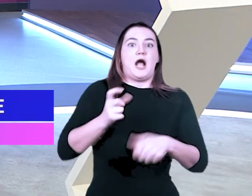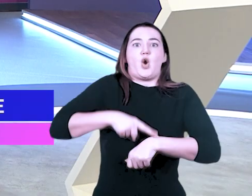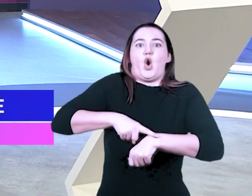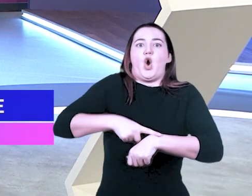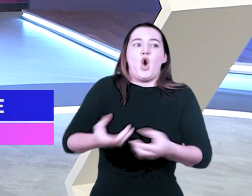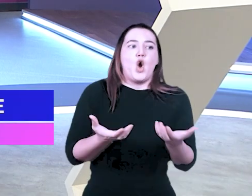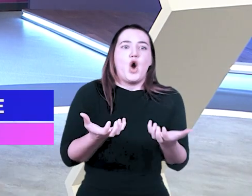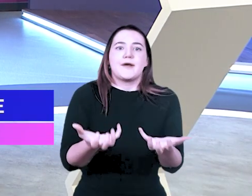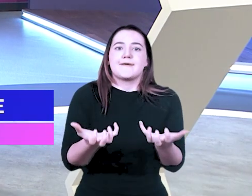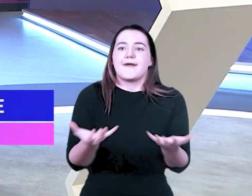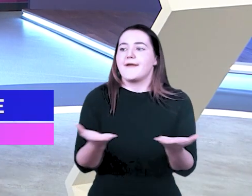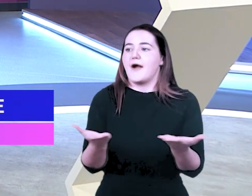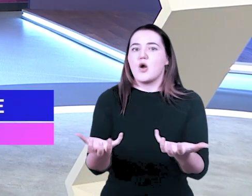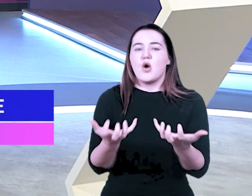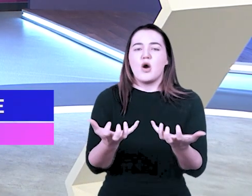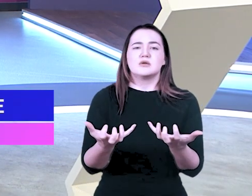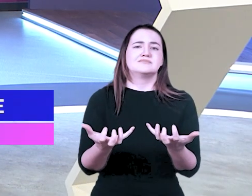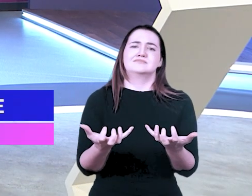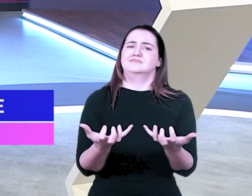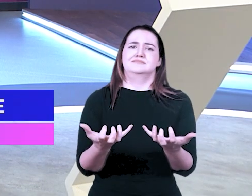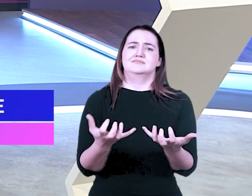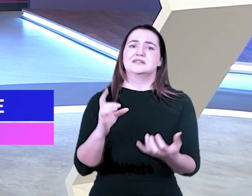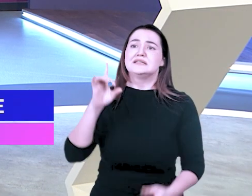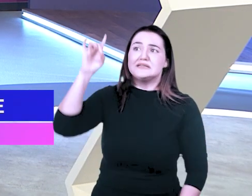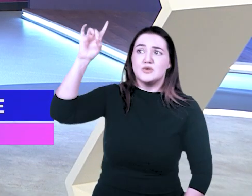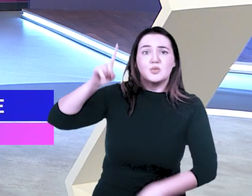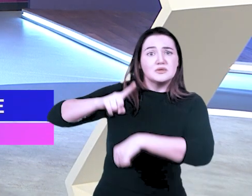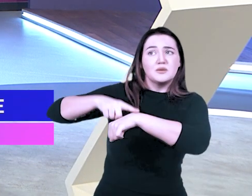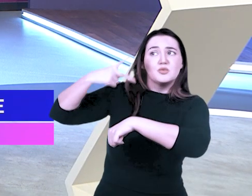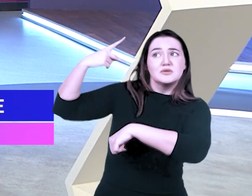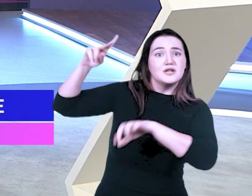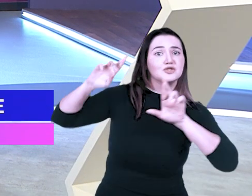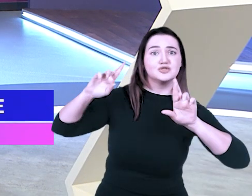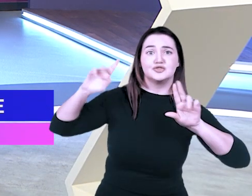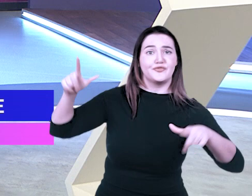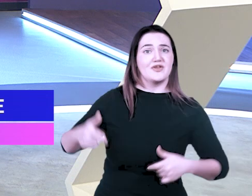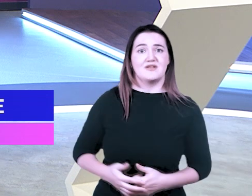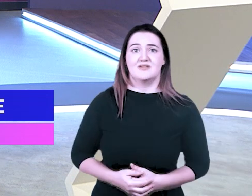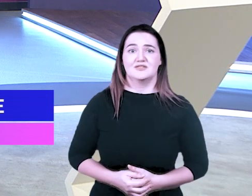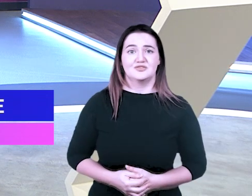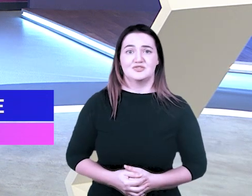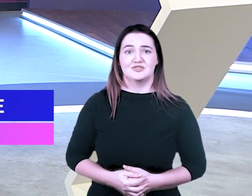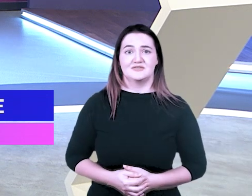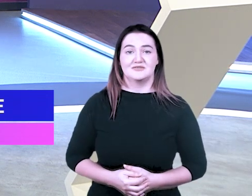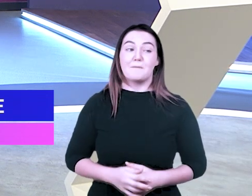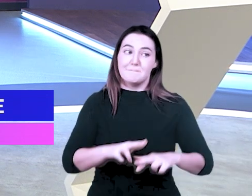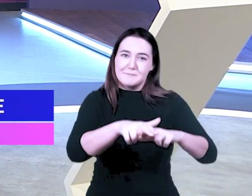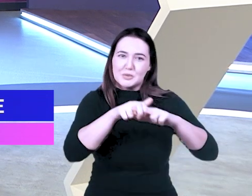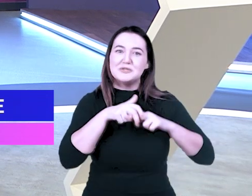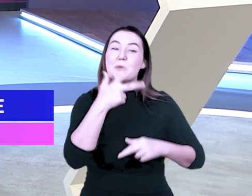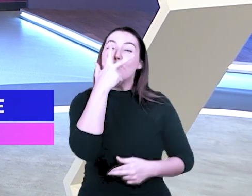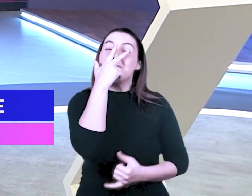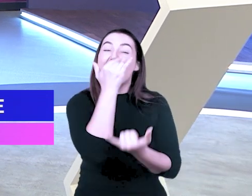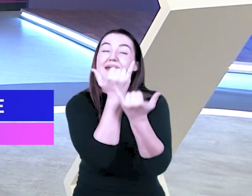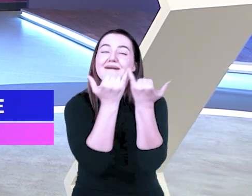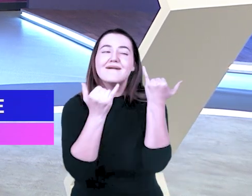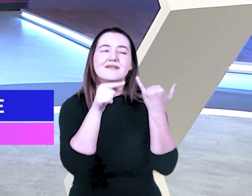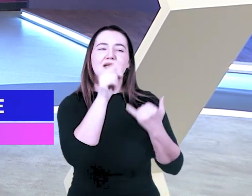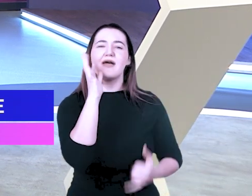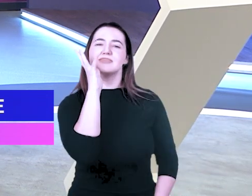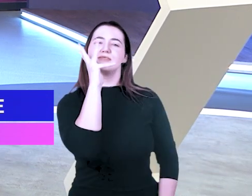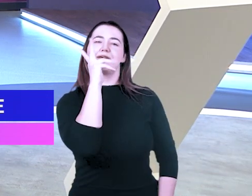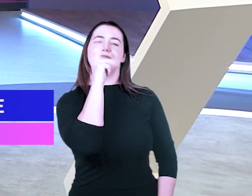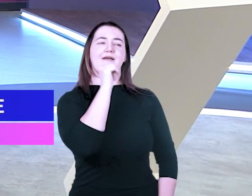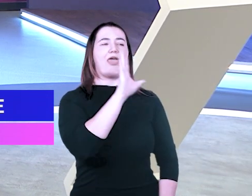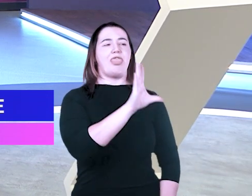mas Deus tem o seu momento certo para agir. Então, Jesus não estava atrasando-se